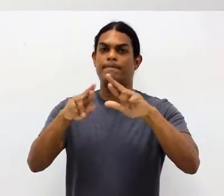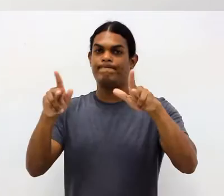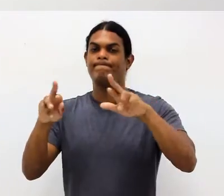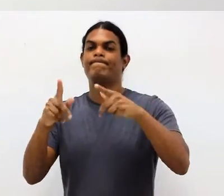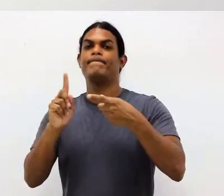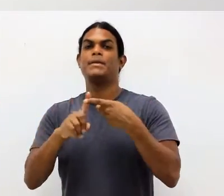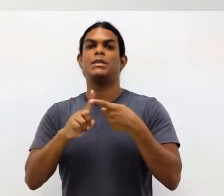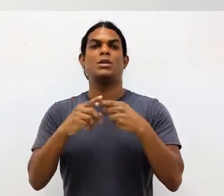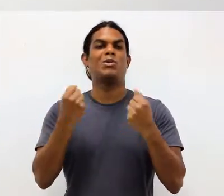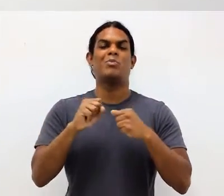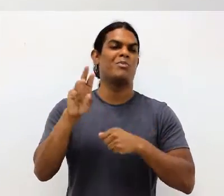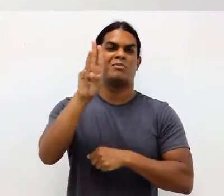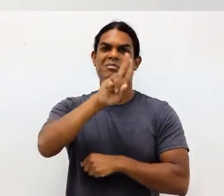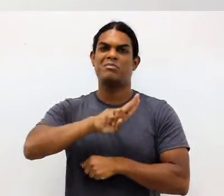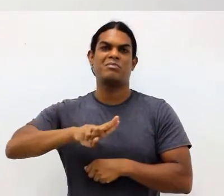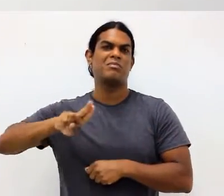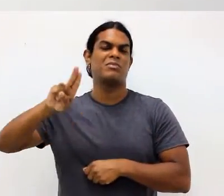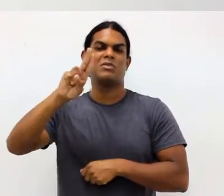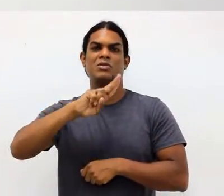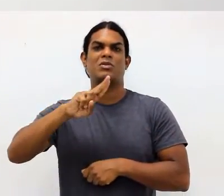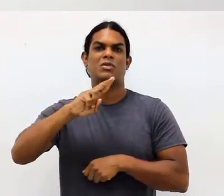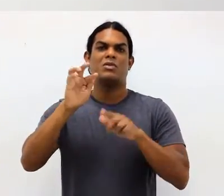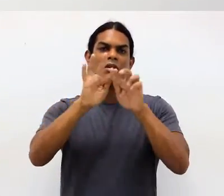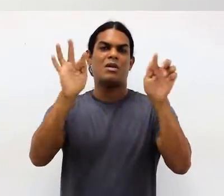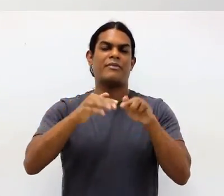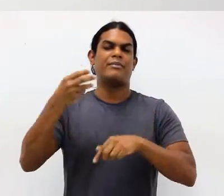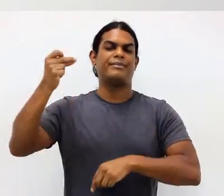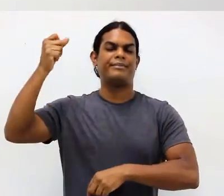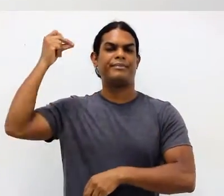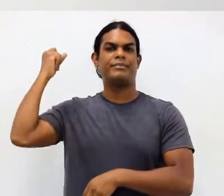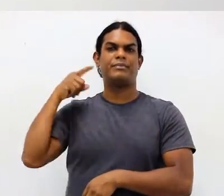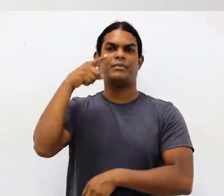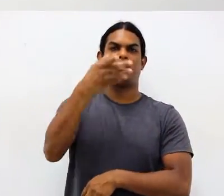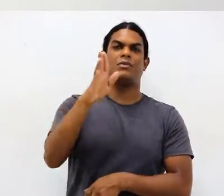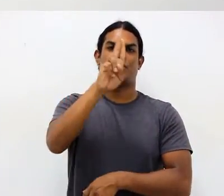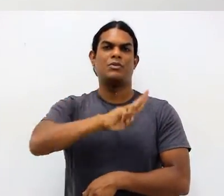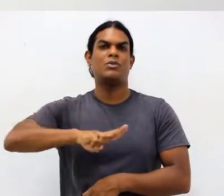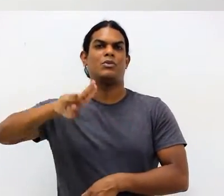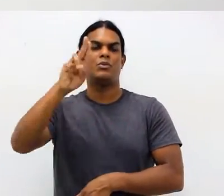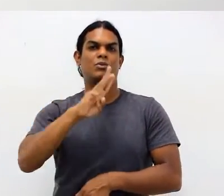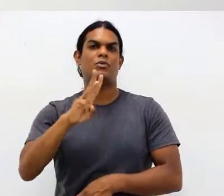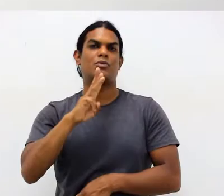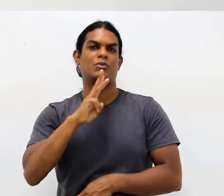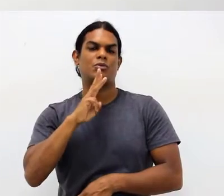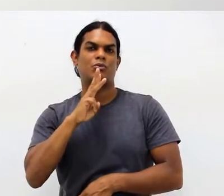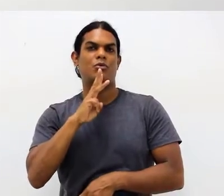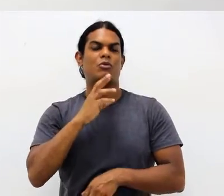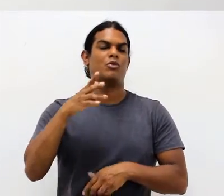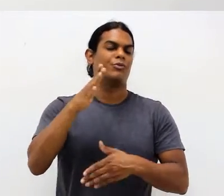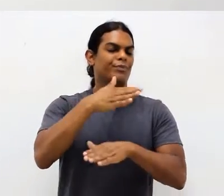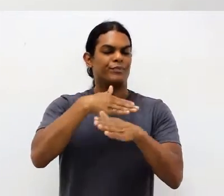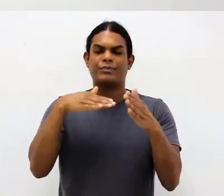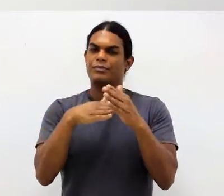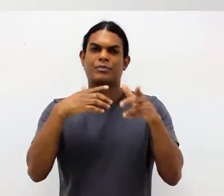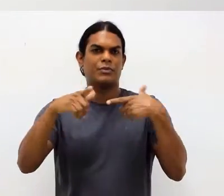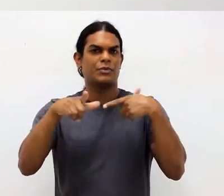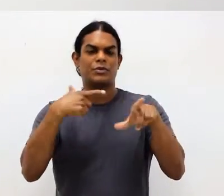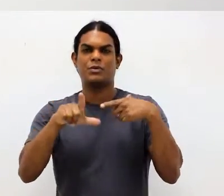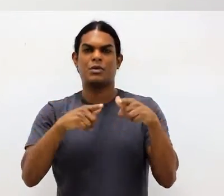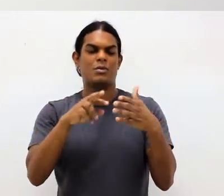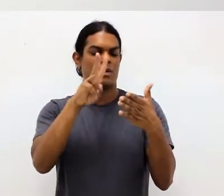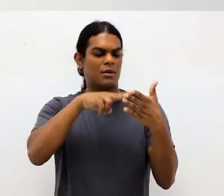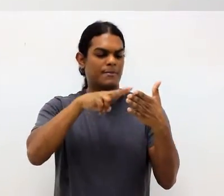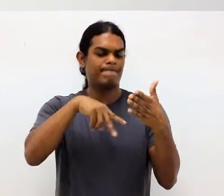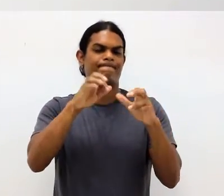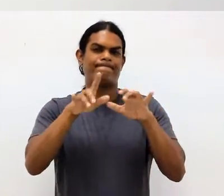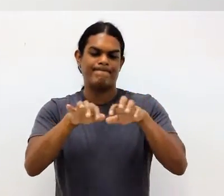mais utilizar aquela velha e tradicional forma de uso, em que você vai lá e digita no Word todo o trabalho, anexa no e-mail,